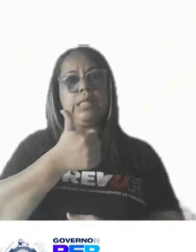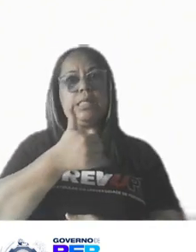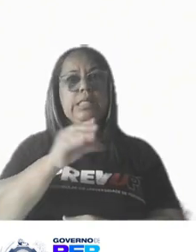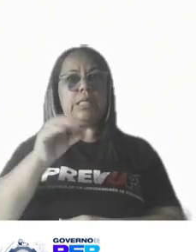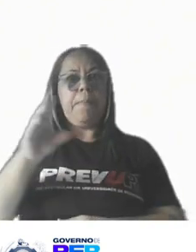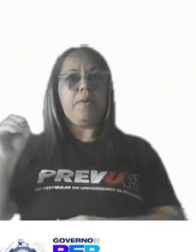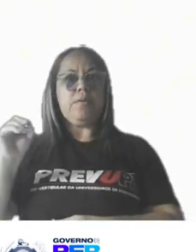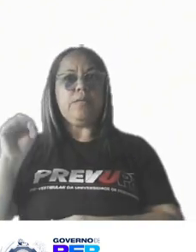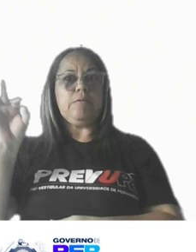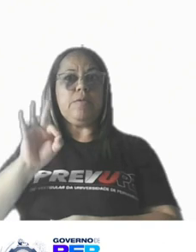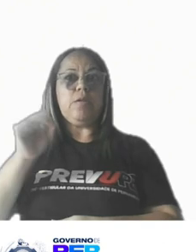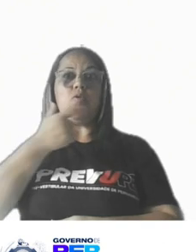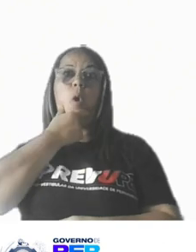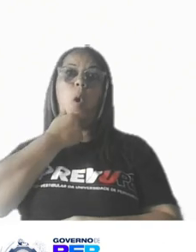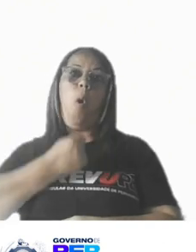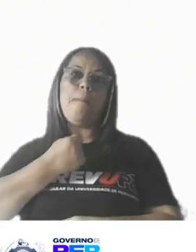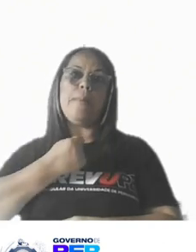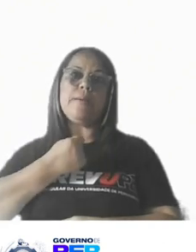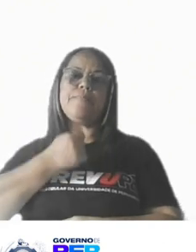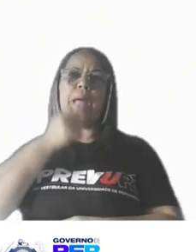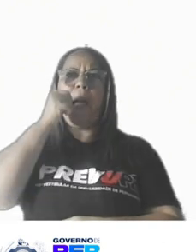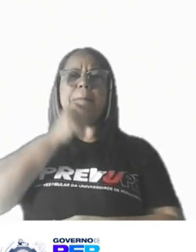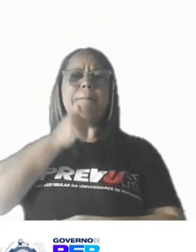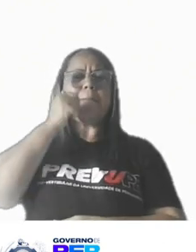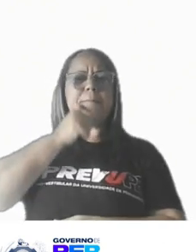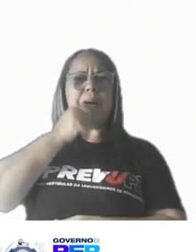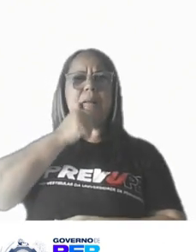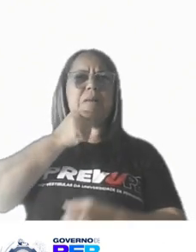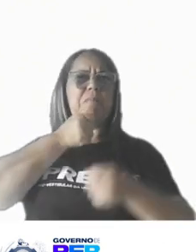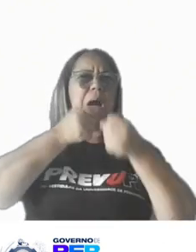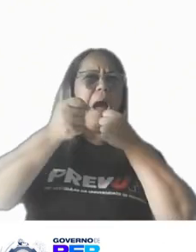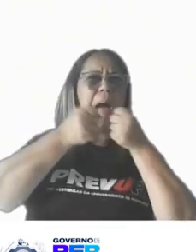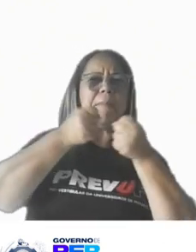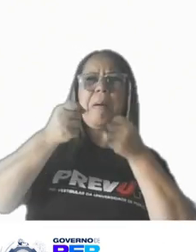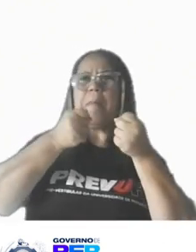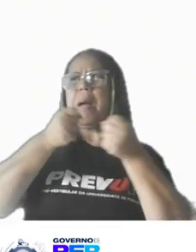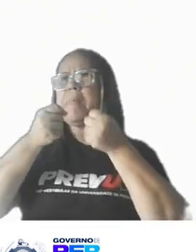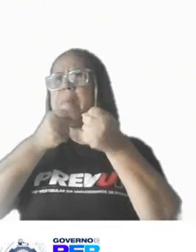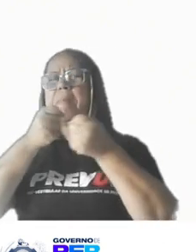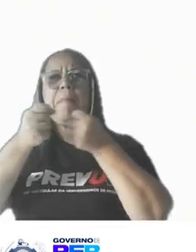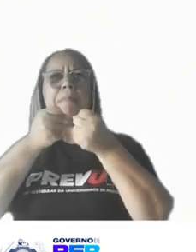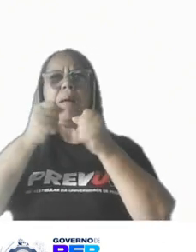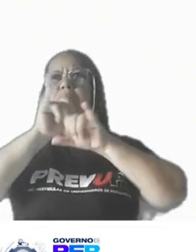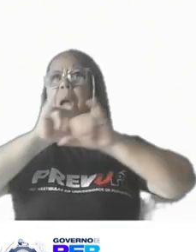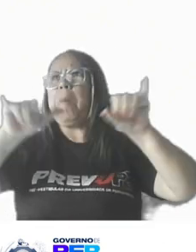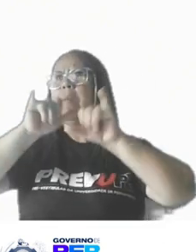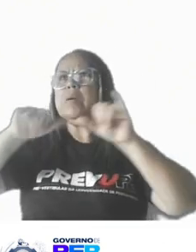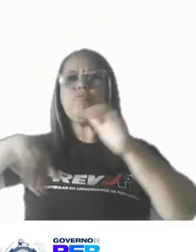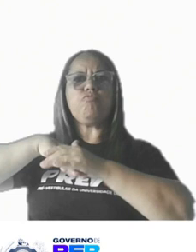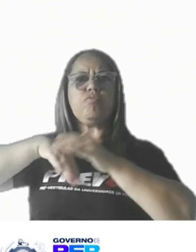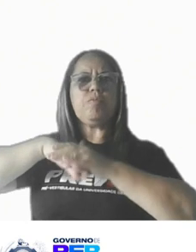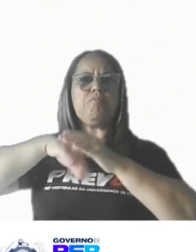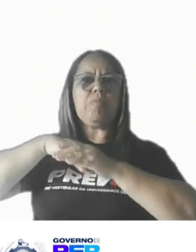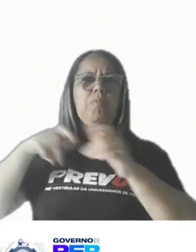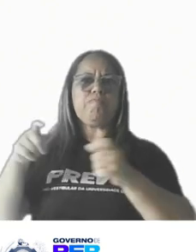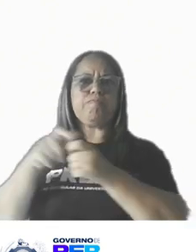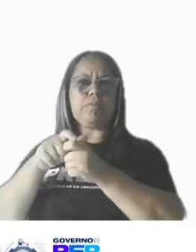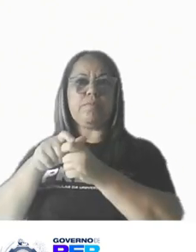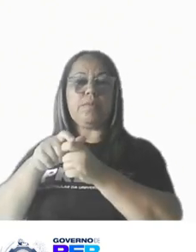% masculina. Não havia mulheres como repórteres, jornalistas, cobrindo o futebol.